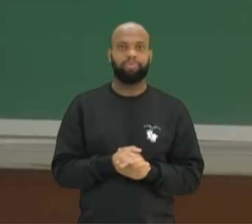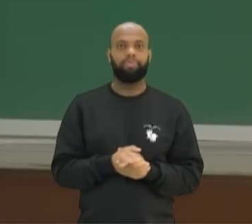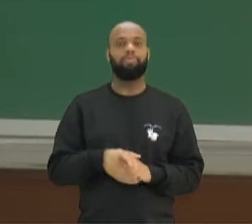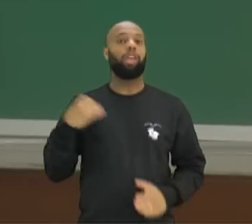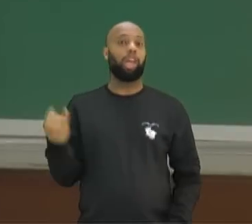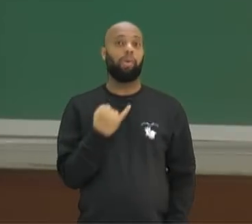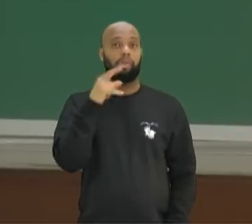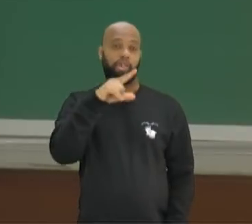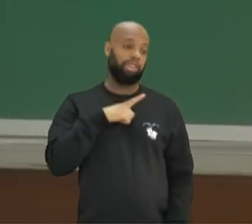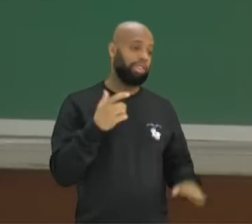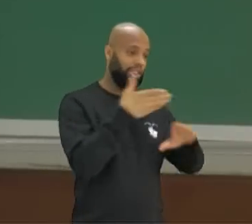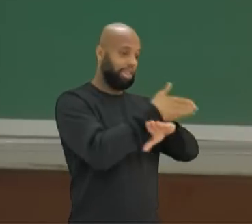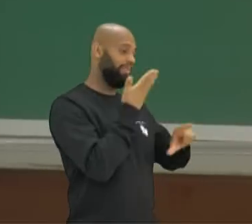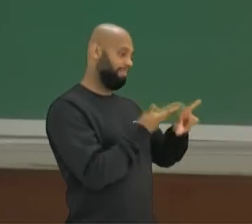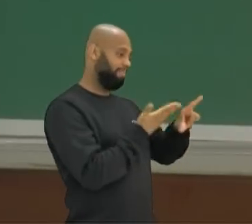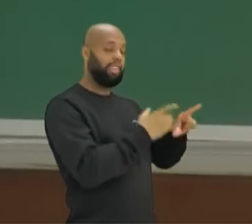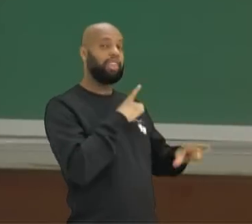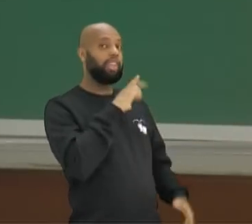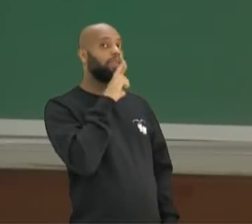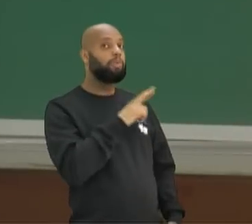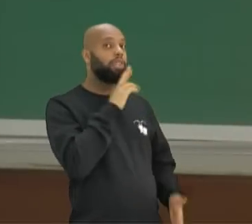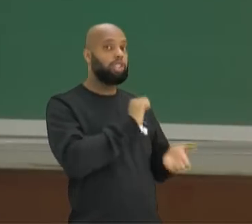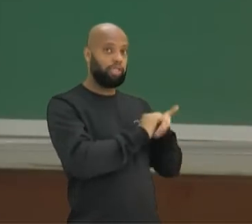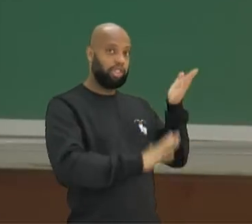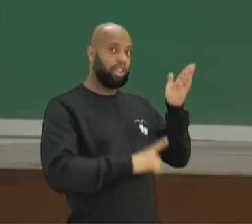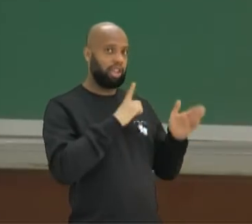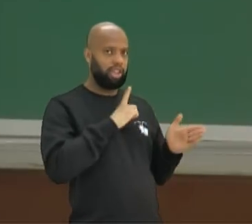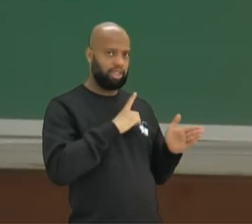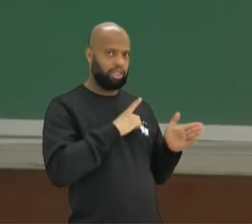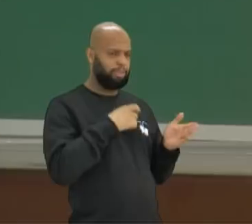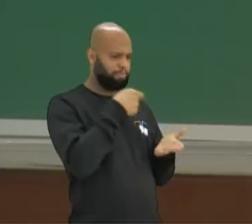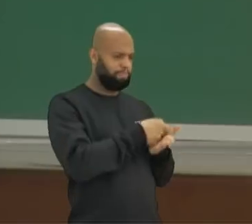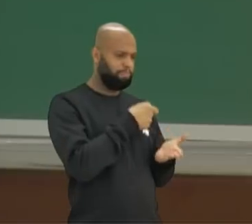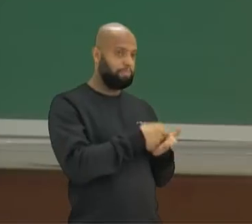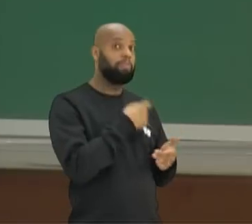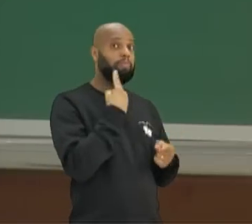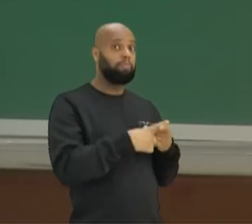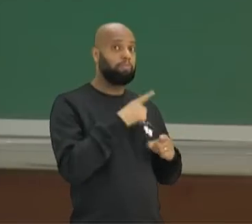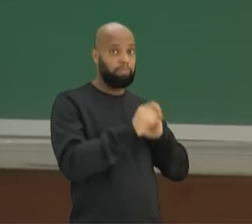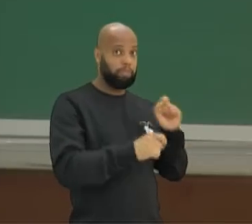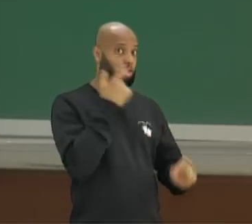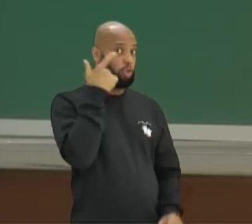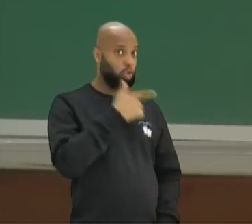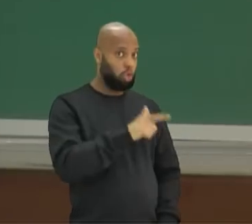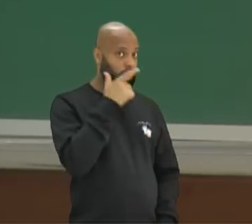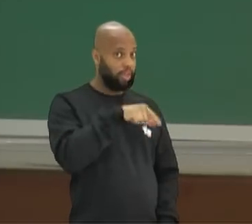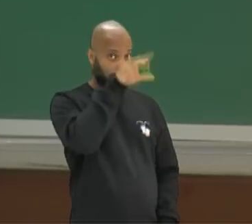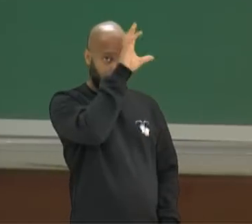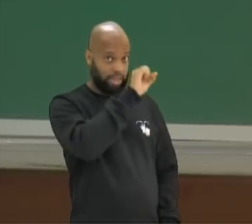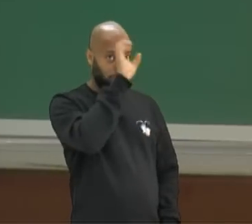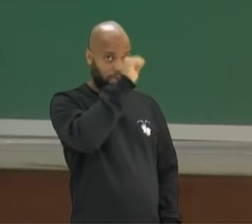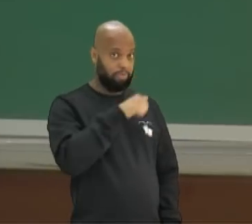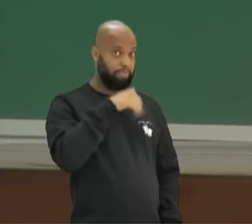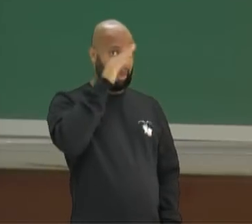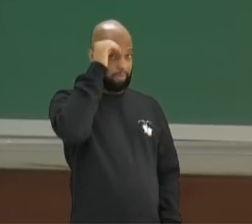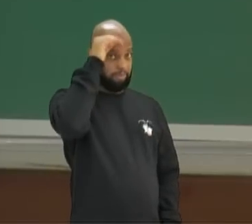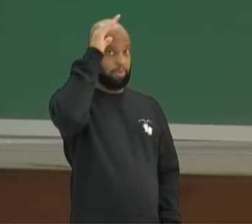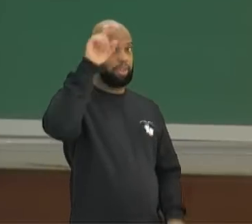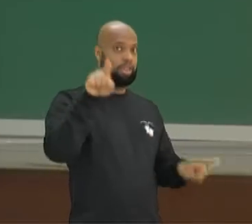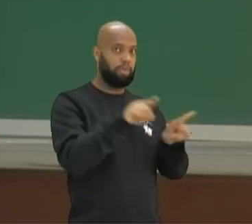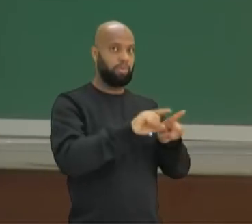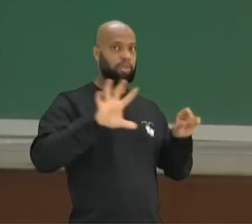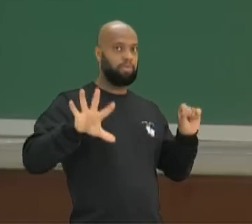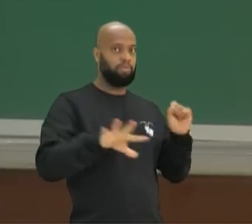importante que vocês entrem no Class, façam ali a atividade que está postada, para além de você adquirir ainda mais conhecimento, você também garantir a